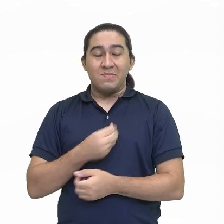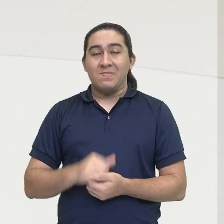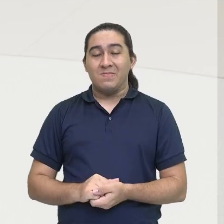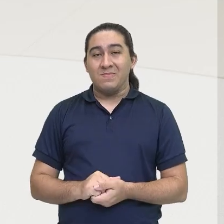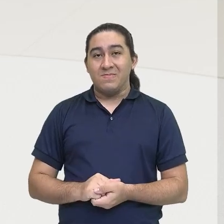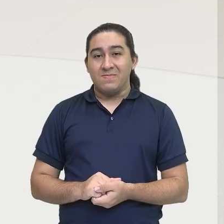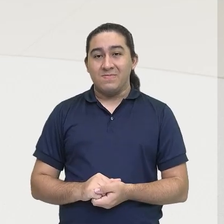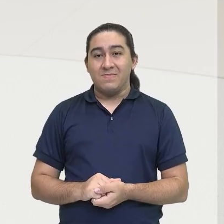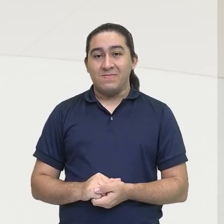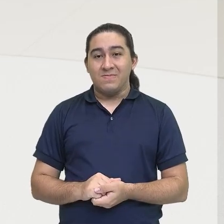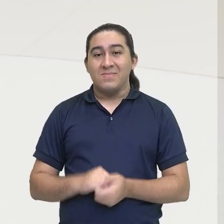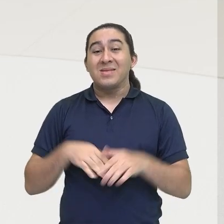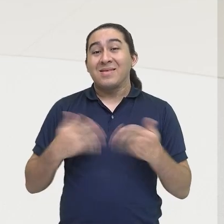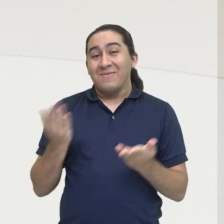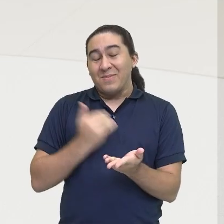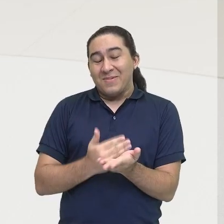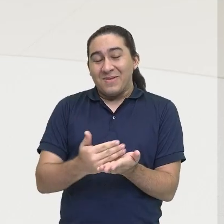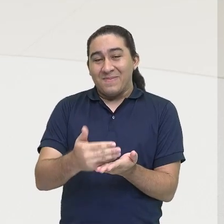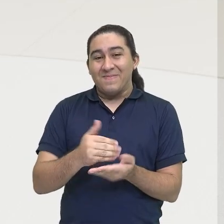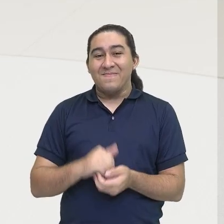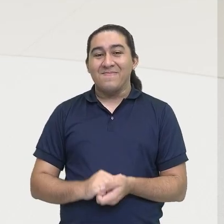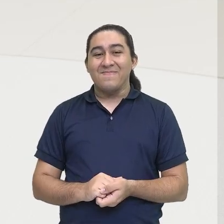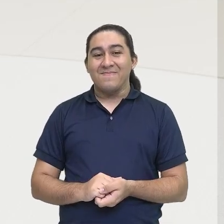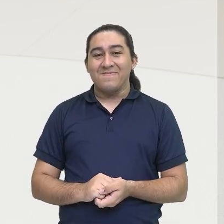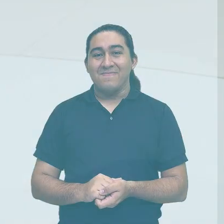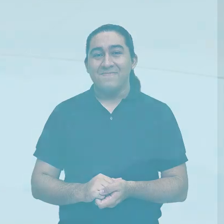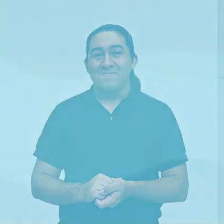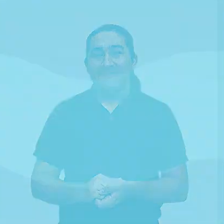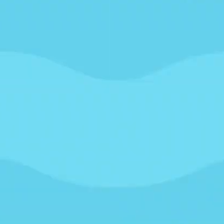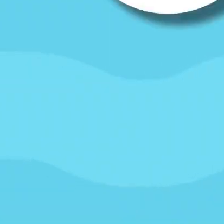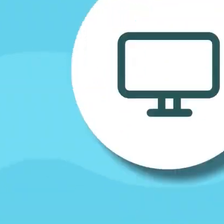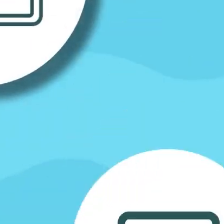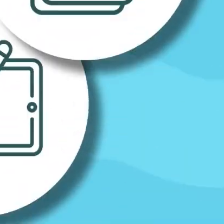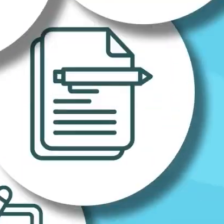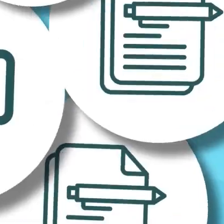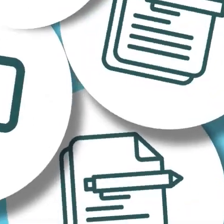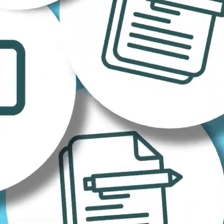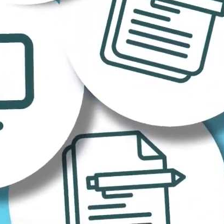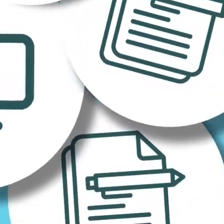realidade. Então, vamos à nossa aula.